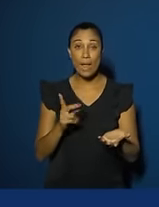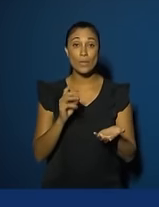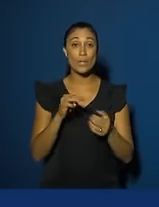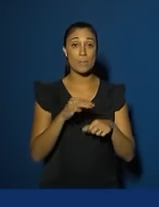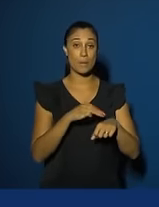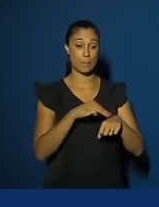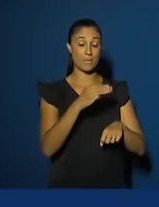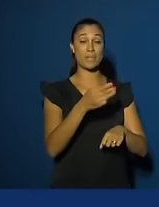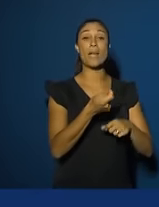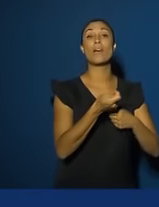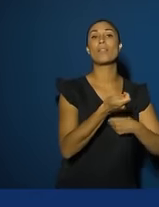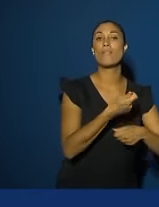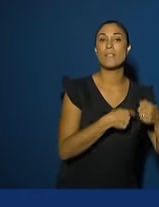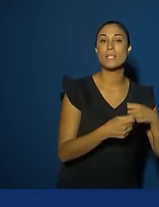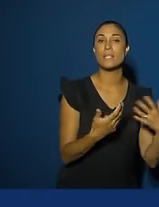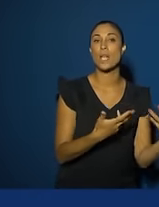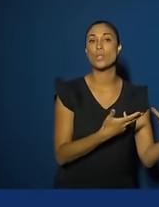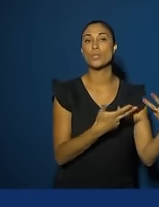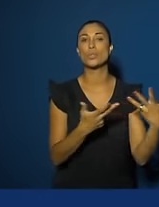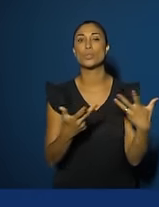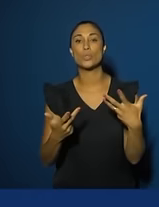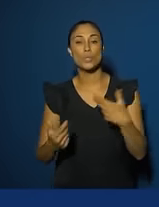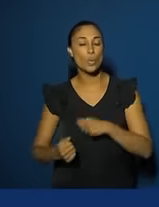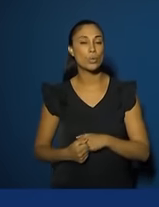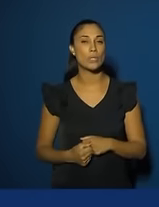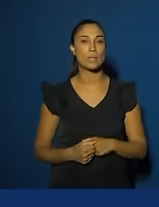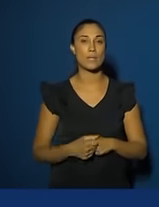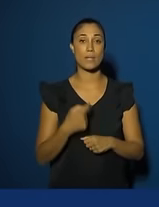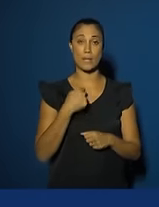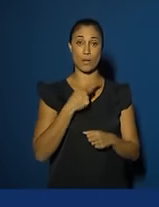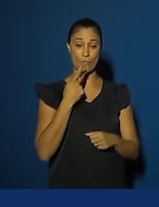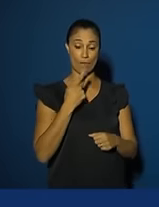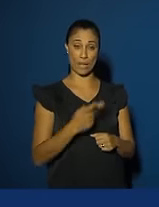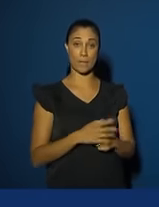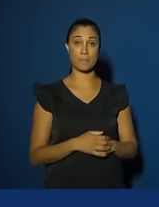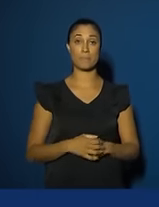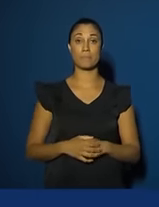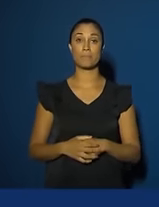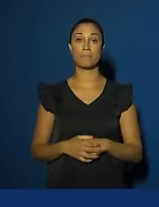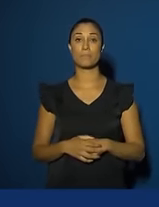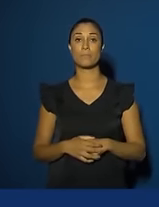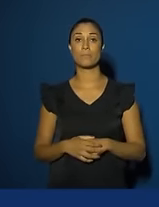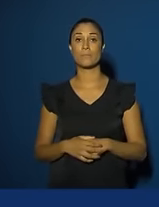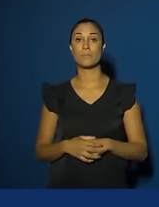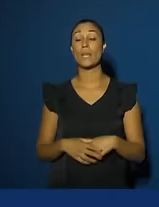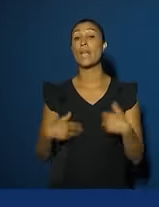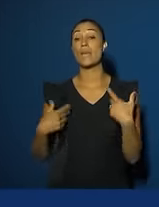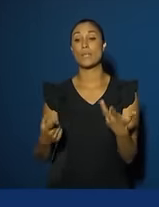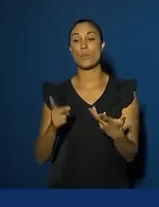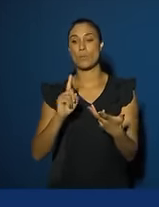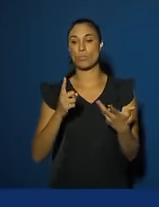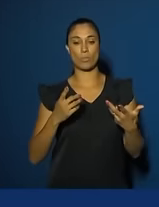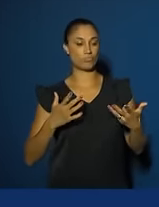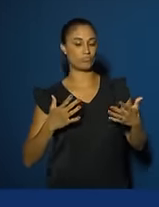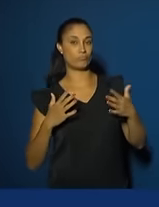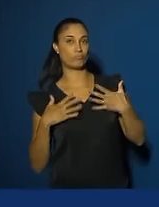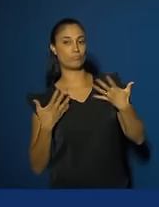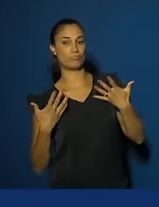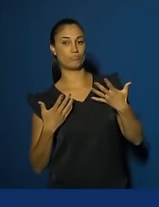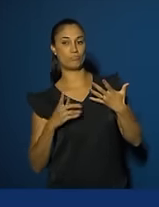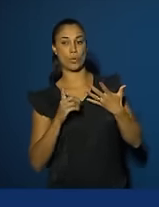Ministério da fazenda em todas as ocasiões em que eu me manifestei então eu não me surpreendi com